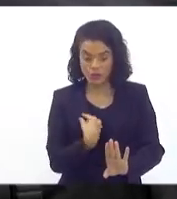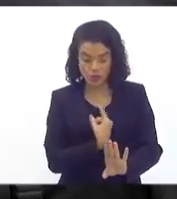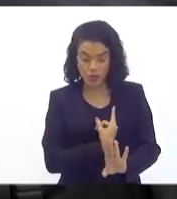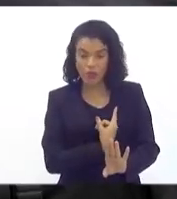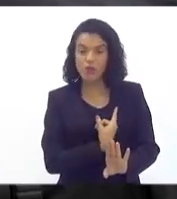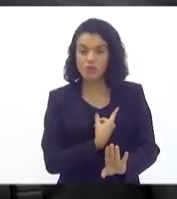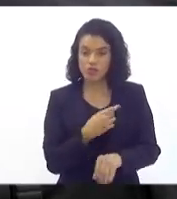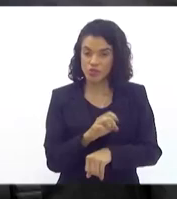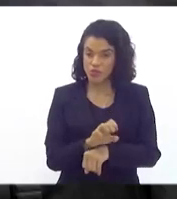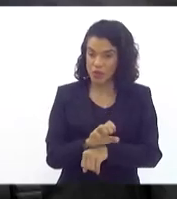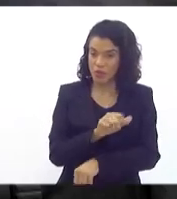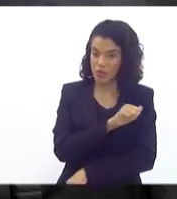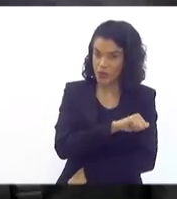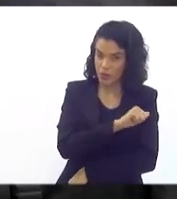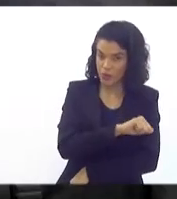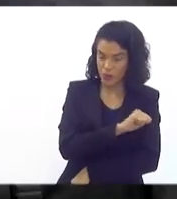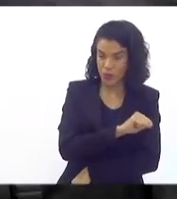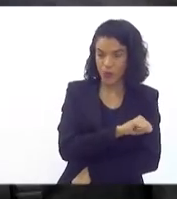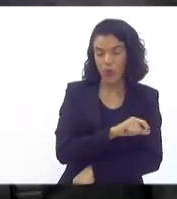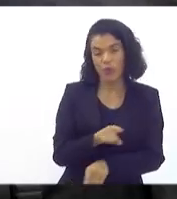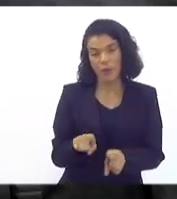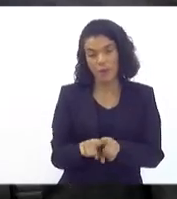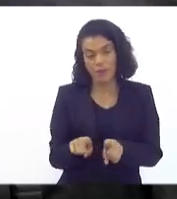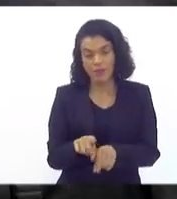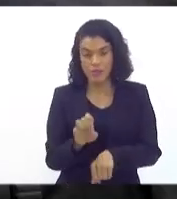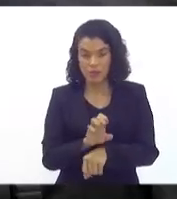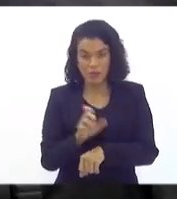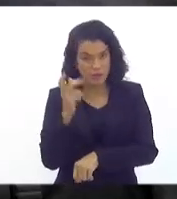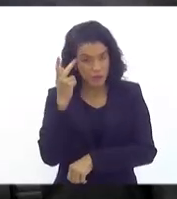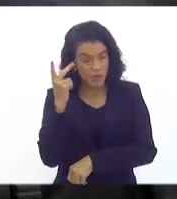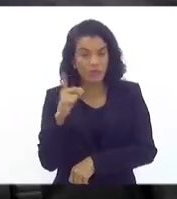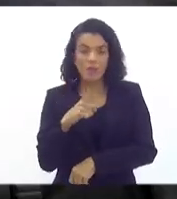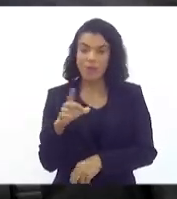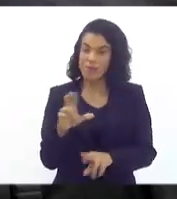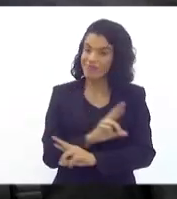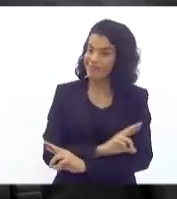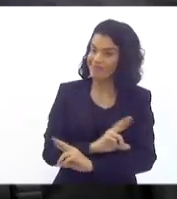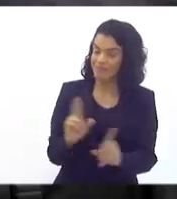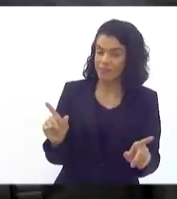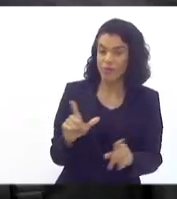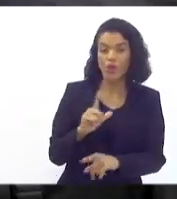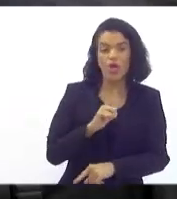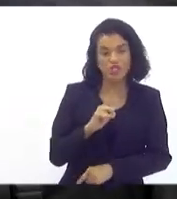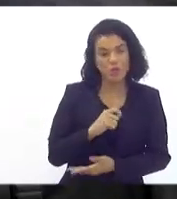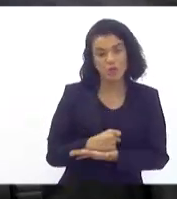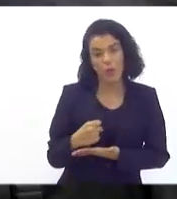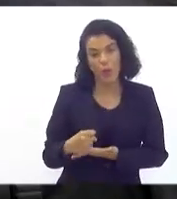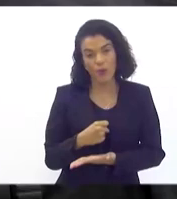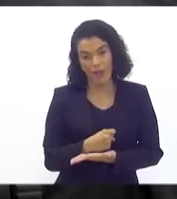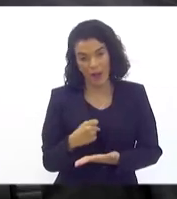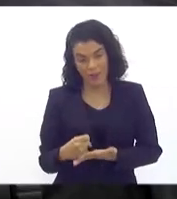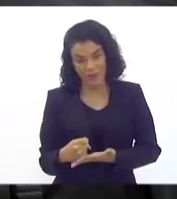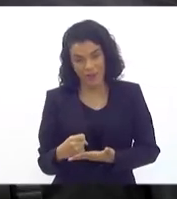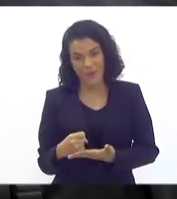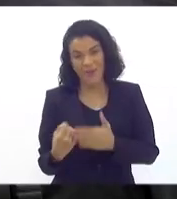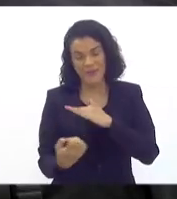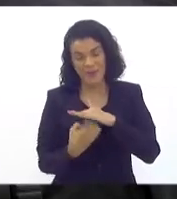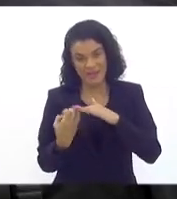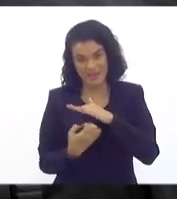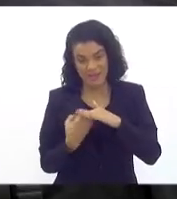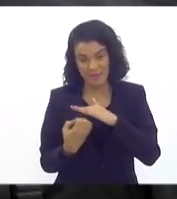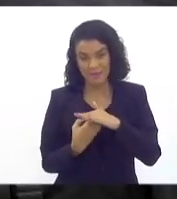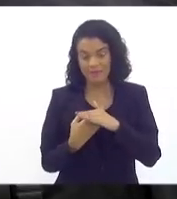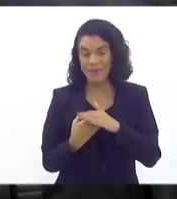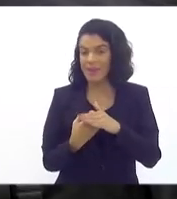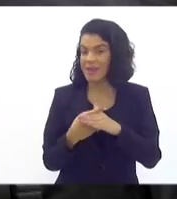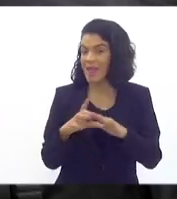aqui no estado do Rio e o caso do Estado de São Paulo temos uma vertente nós temos uma concessão e a concessão ela é absoluta